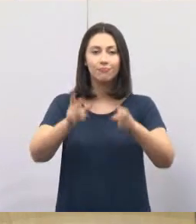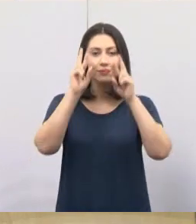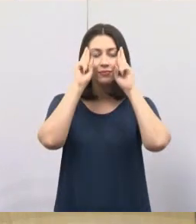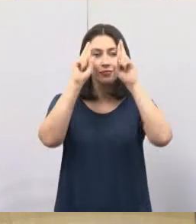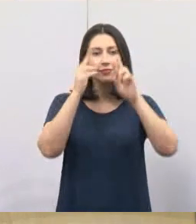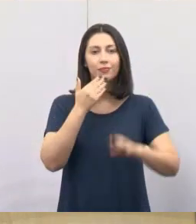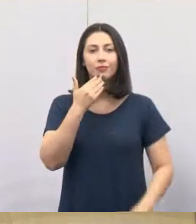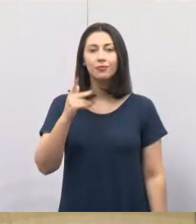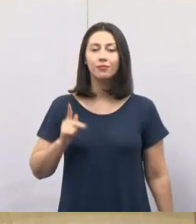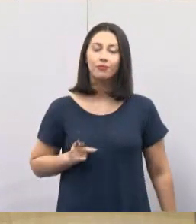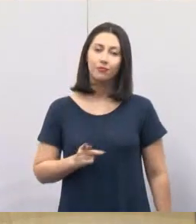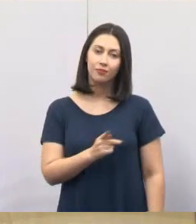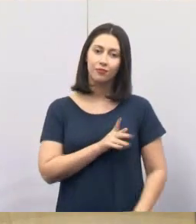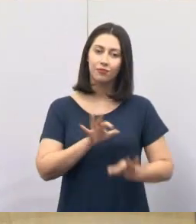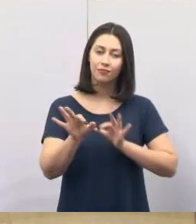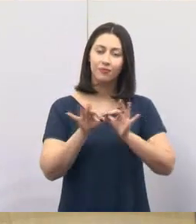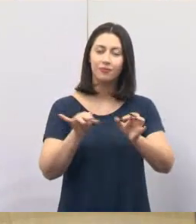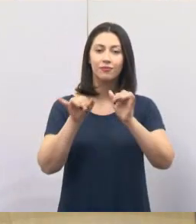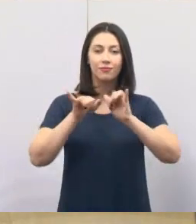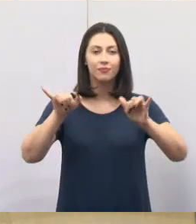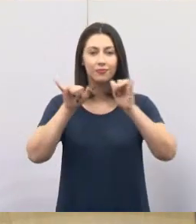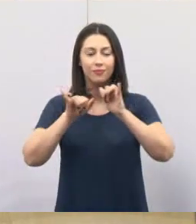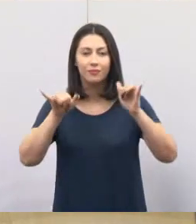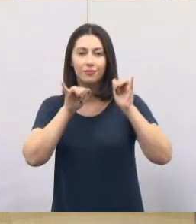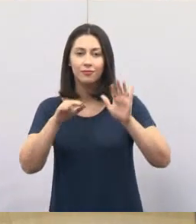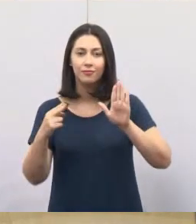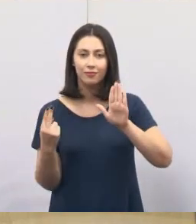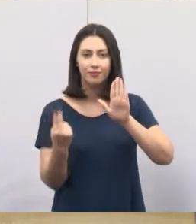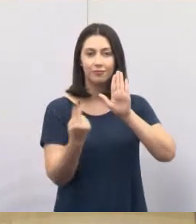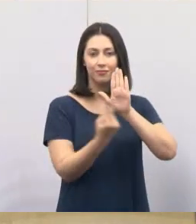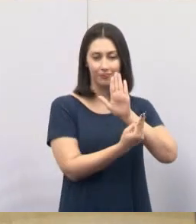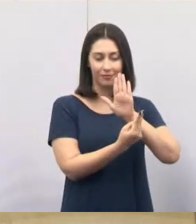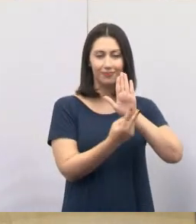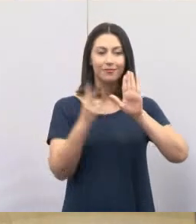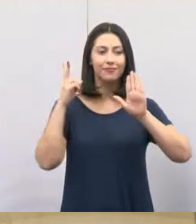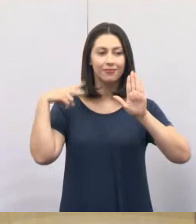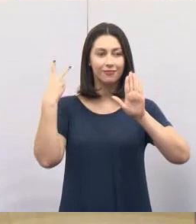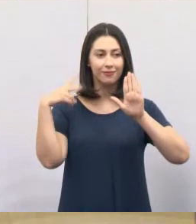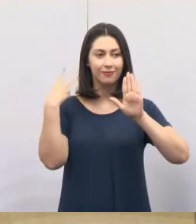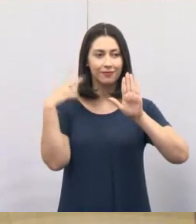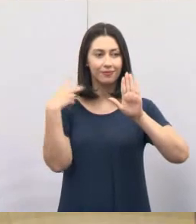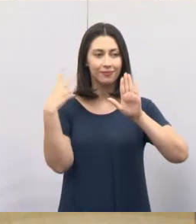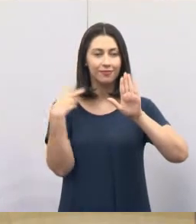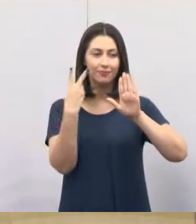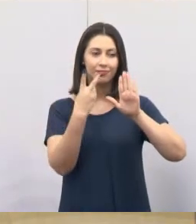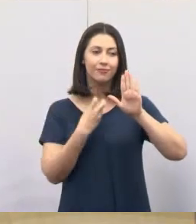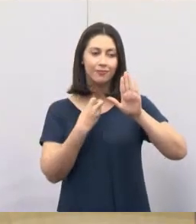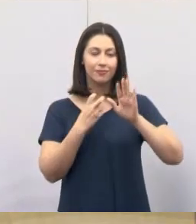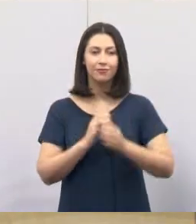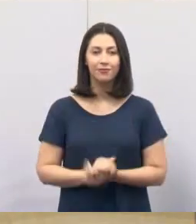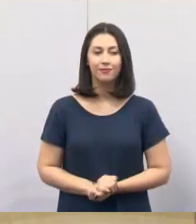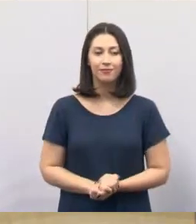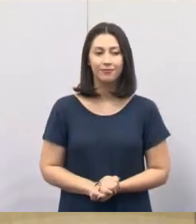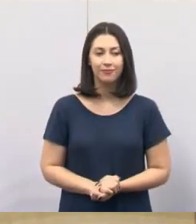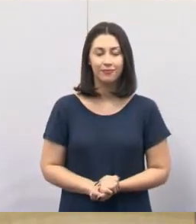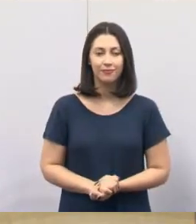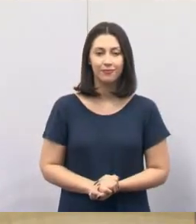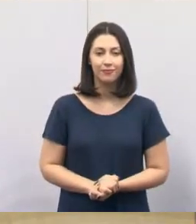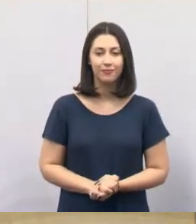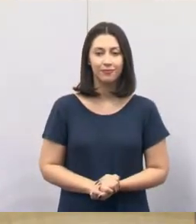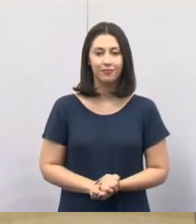respeitosamente requeremos, presidente dessa casa, que seja adotada as providências habituais sobre a divulgação da presente manifestação. Vereador Valmir do Parque Meia